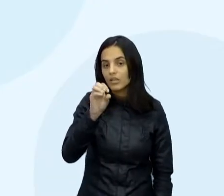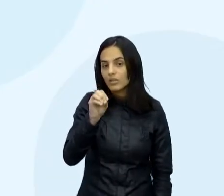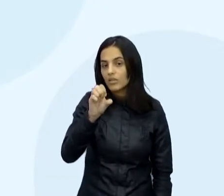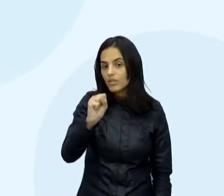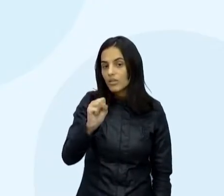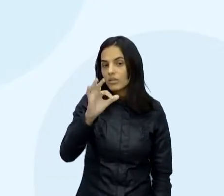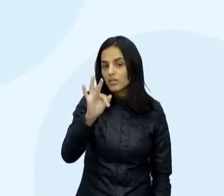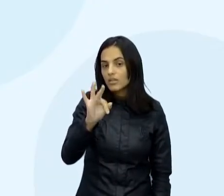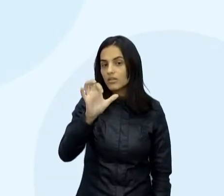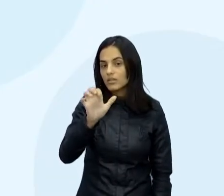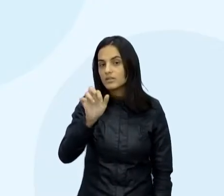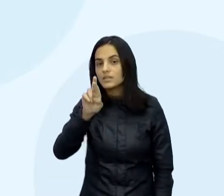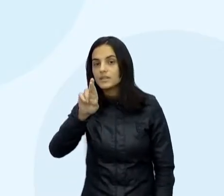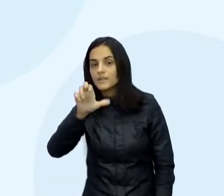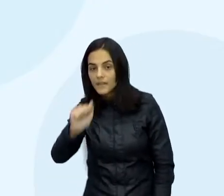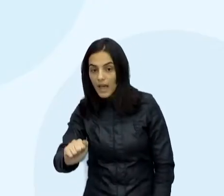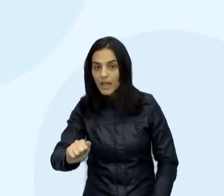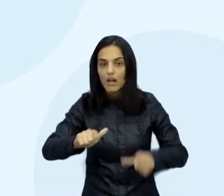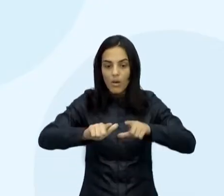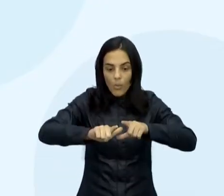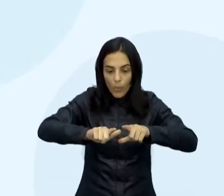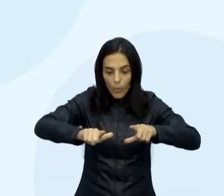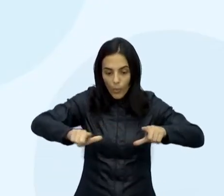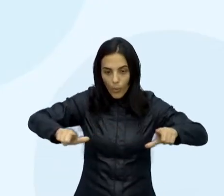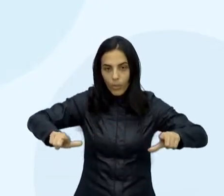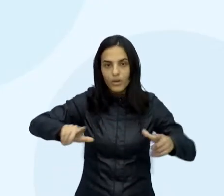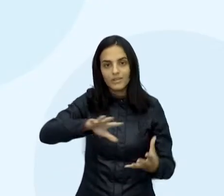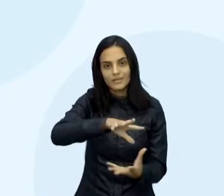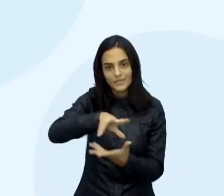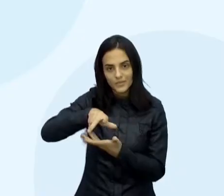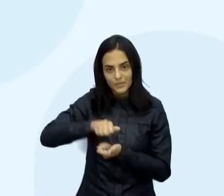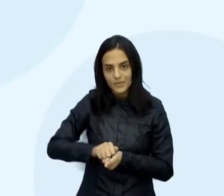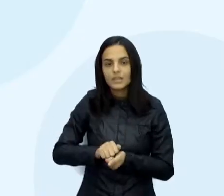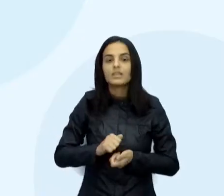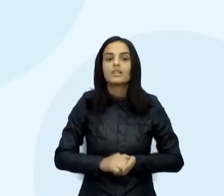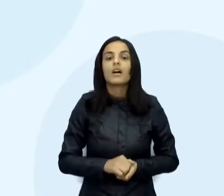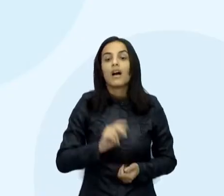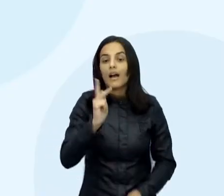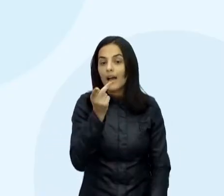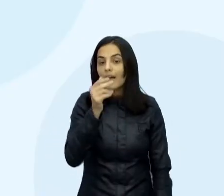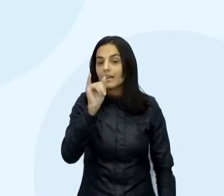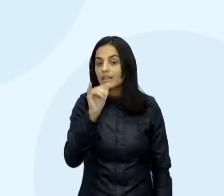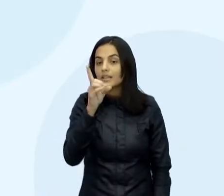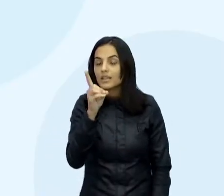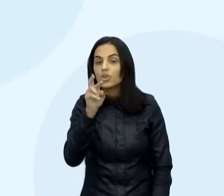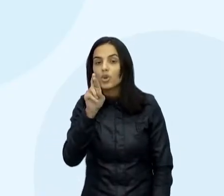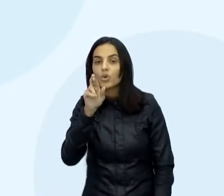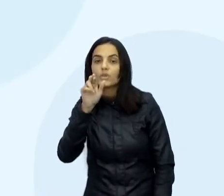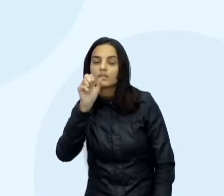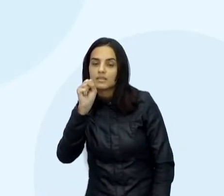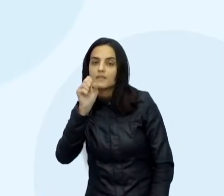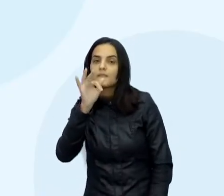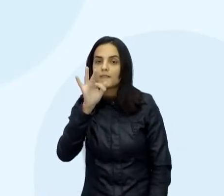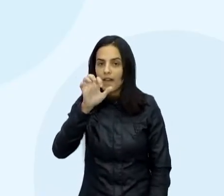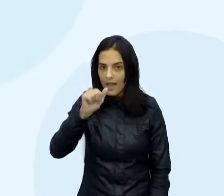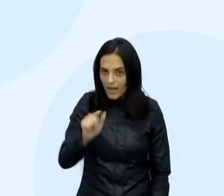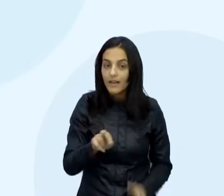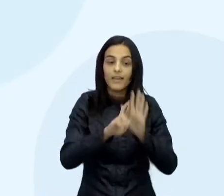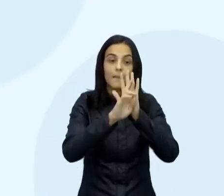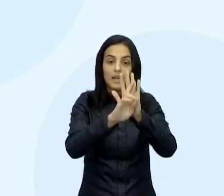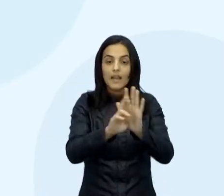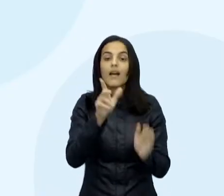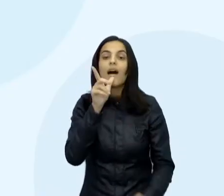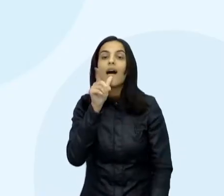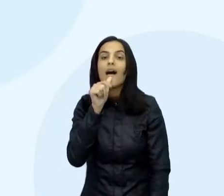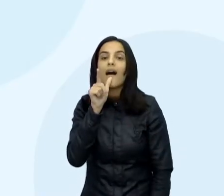aí a superfície do planeta, né? A hidrosfera, que representa aí as águas, né? A atmosfera,